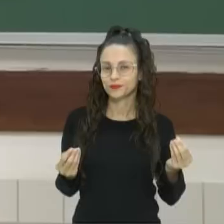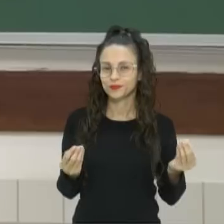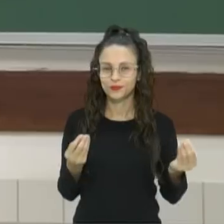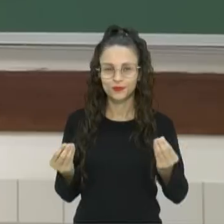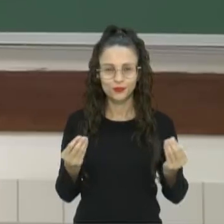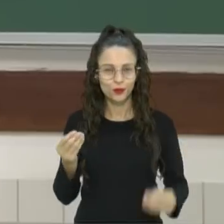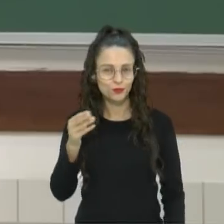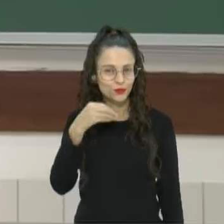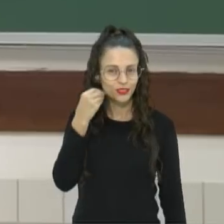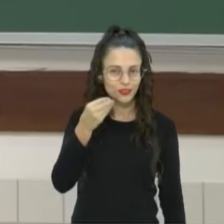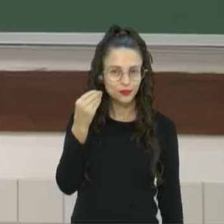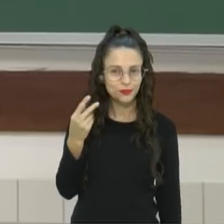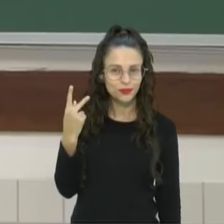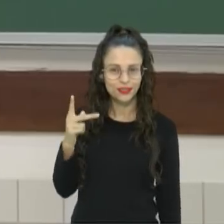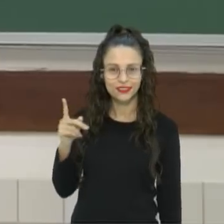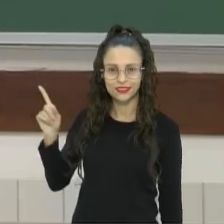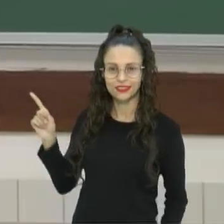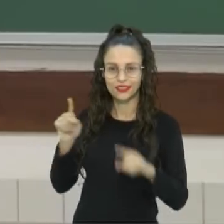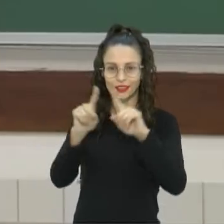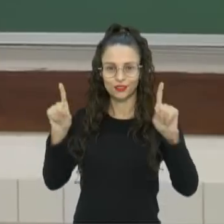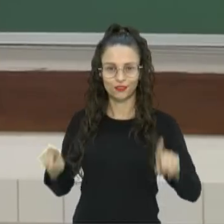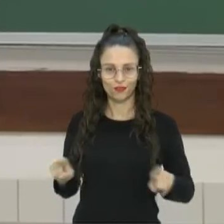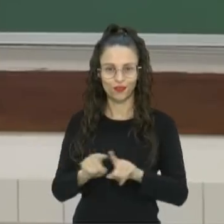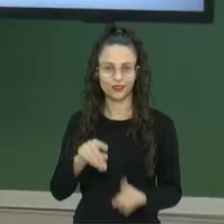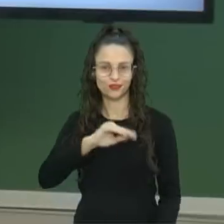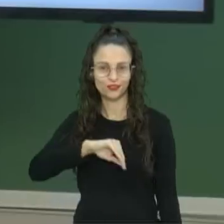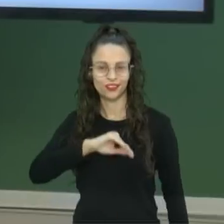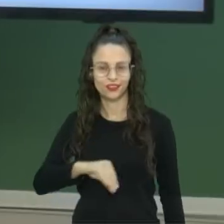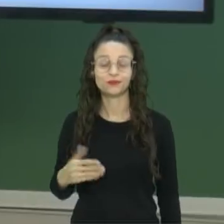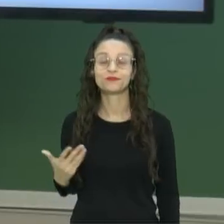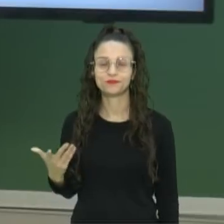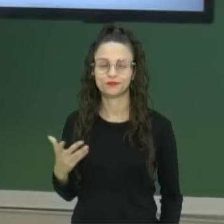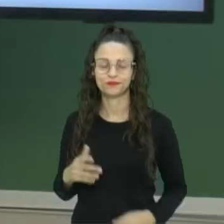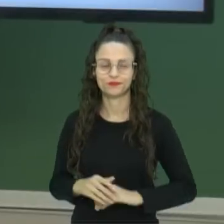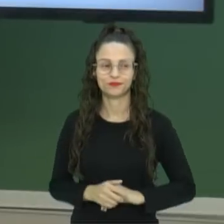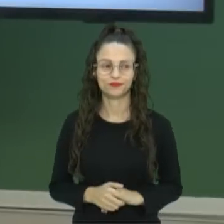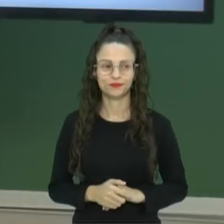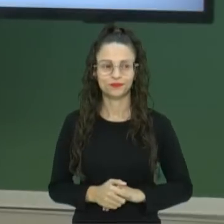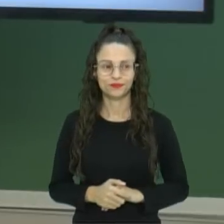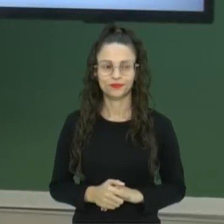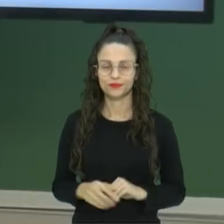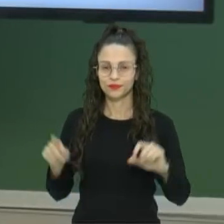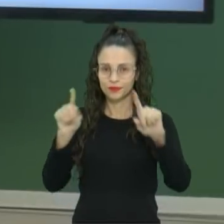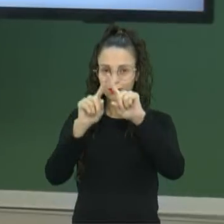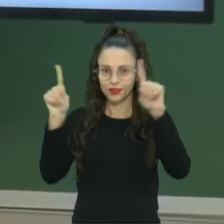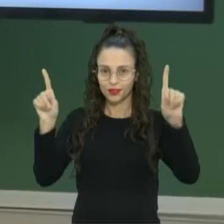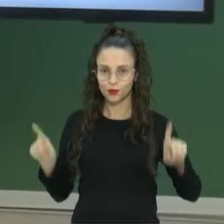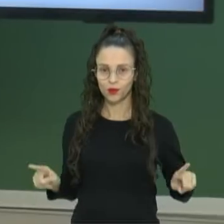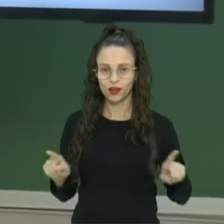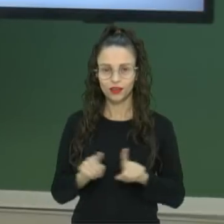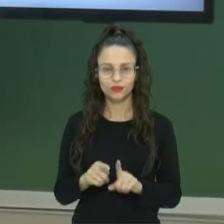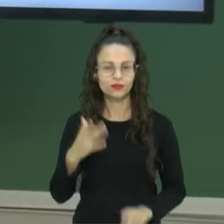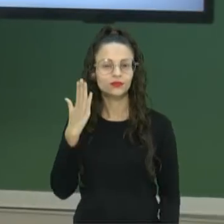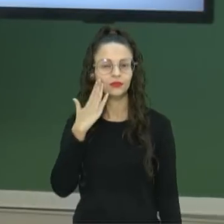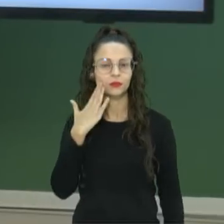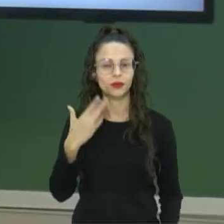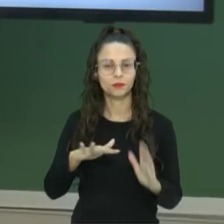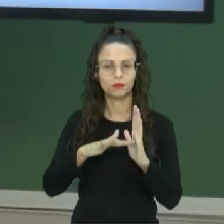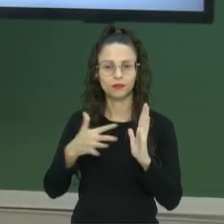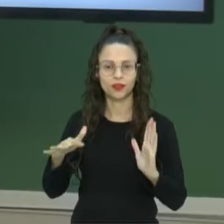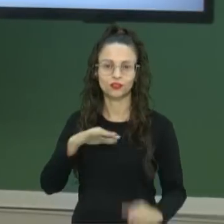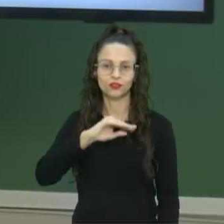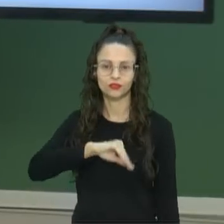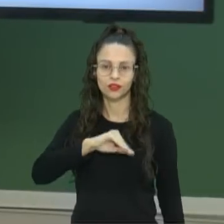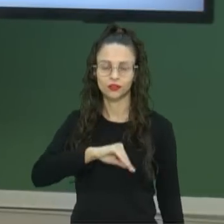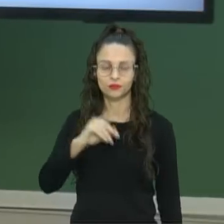sendo essa experiência com esse quadro absurdo de salários? Hein? Então, eu tenho esse quadro, quero a média salarial. Então, vamos